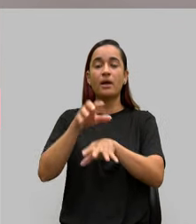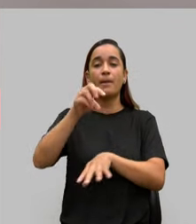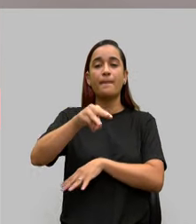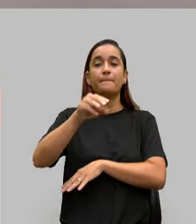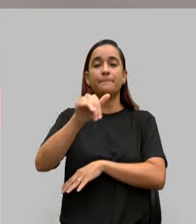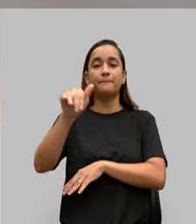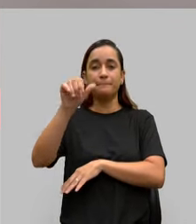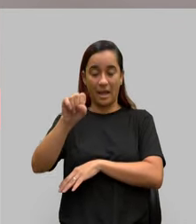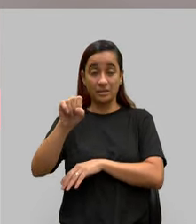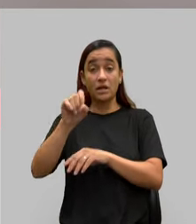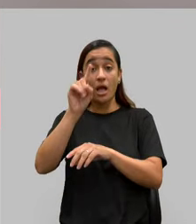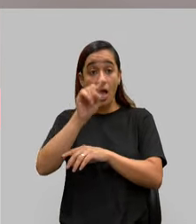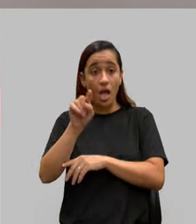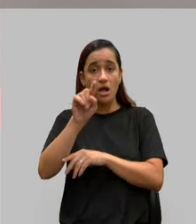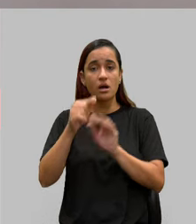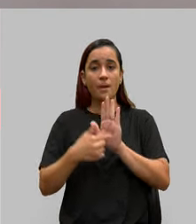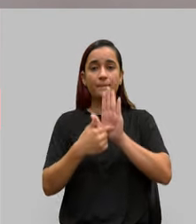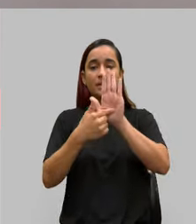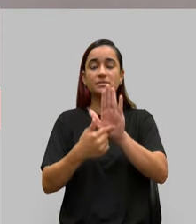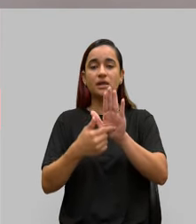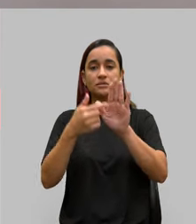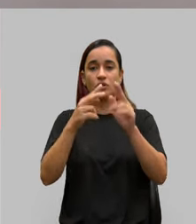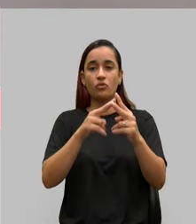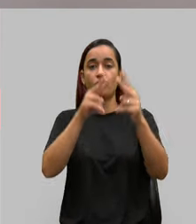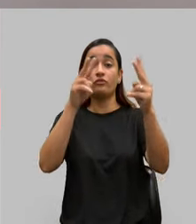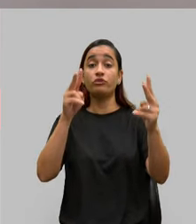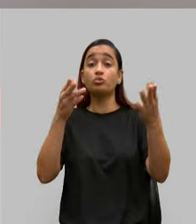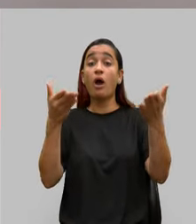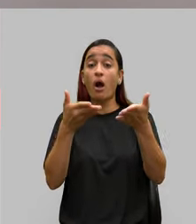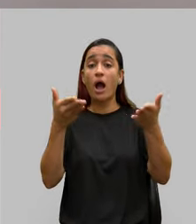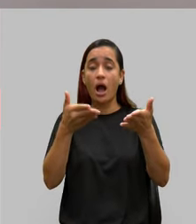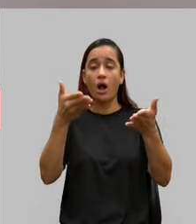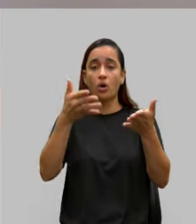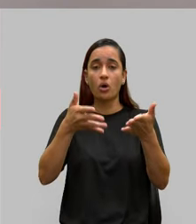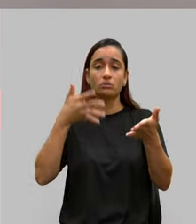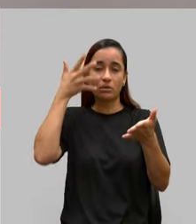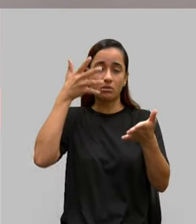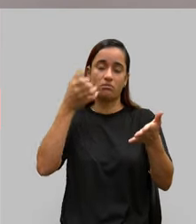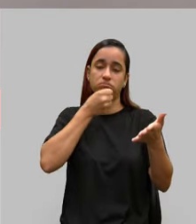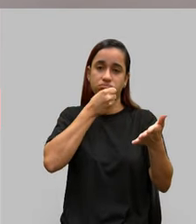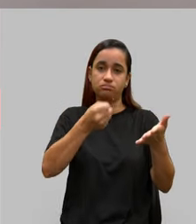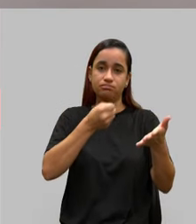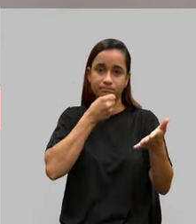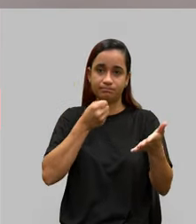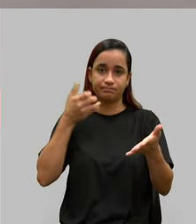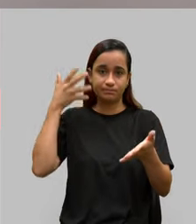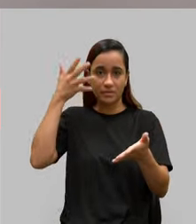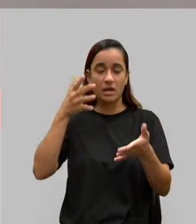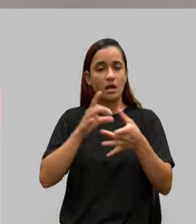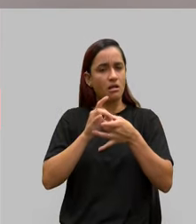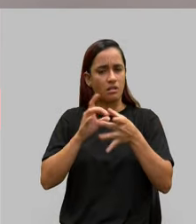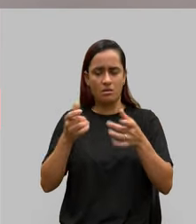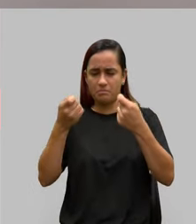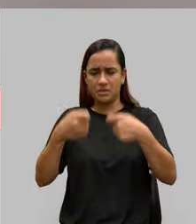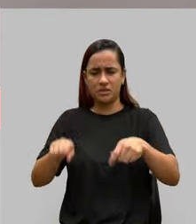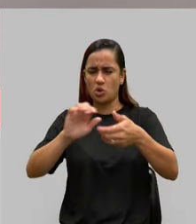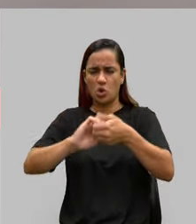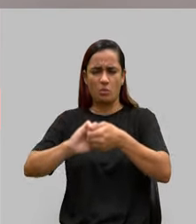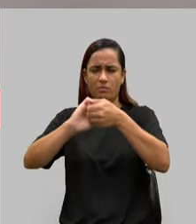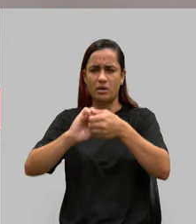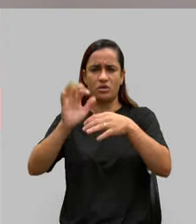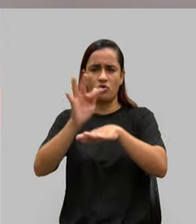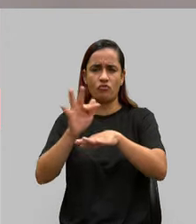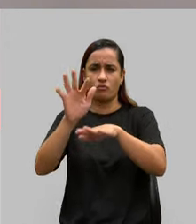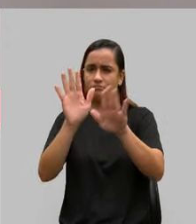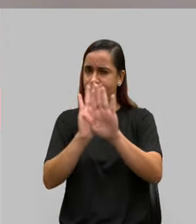sua apresentação passamos a palavra dispensada a formalidade das saudações pessoais já está conosco